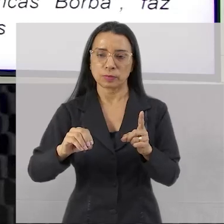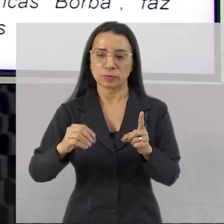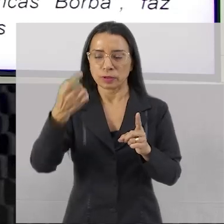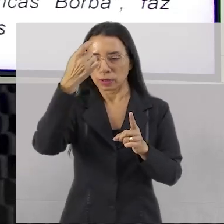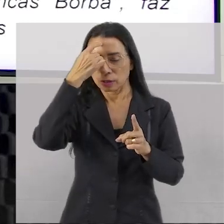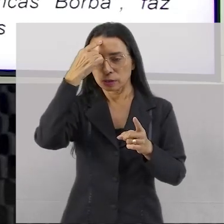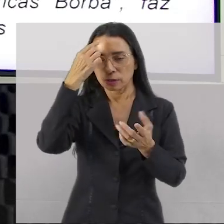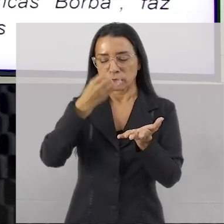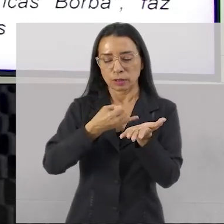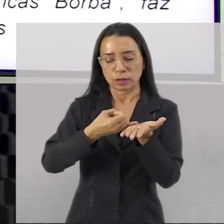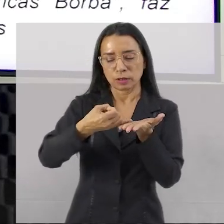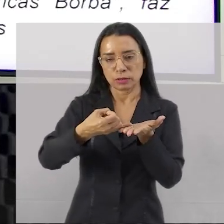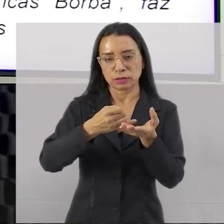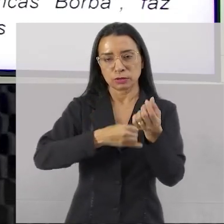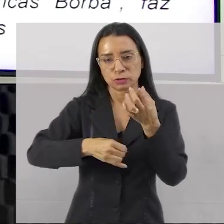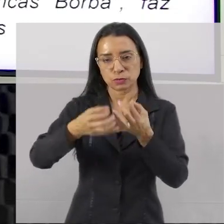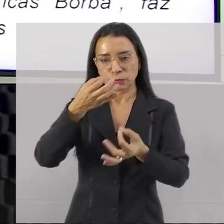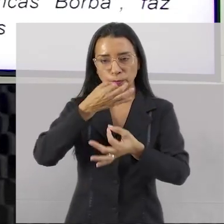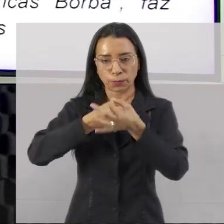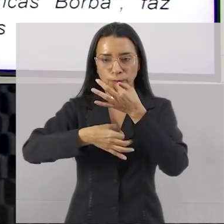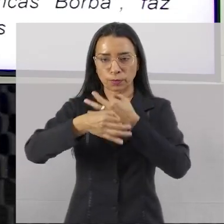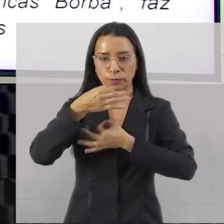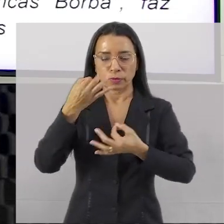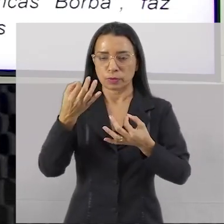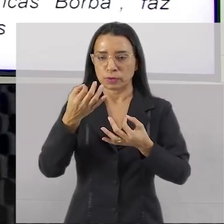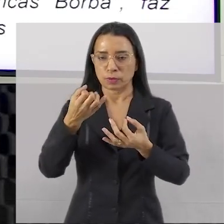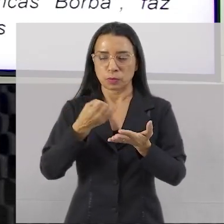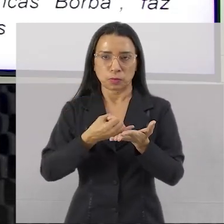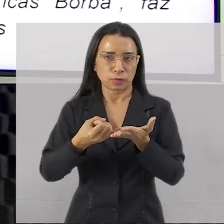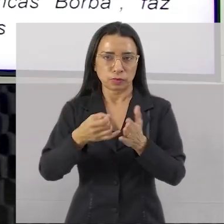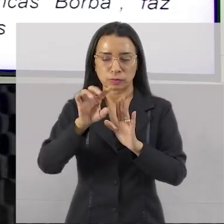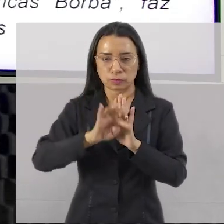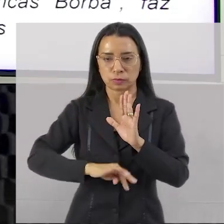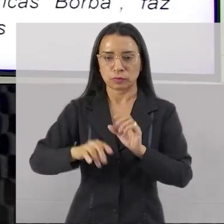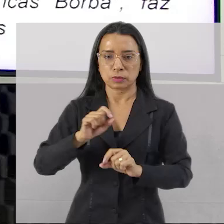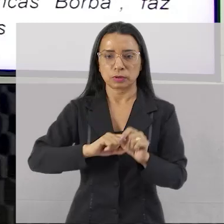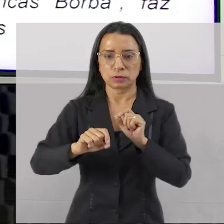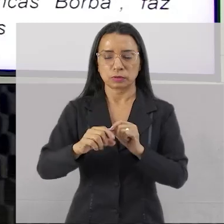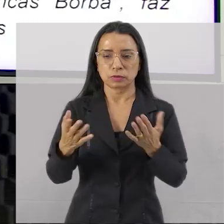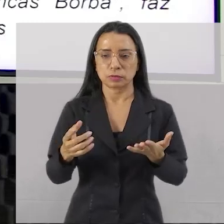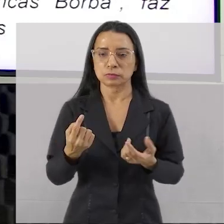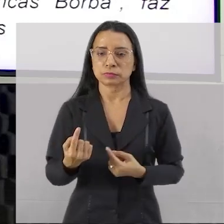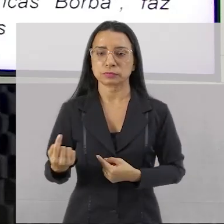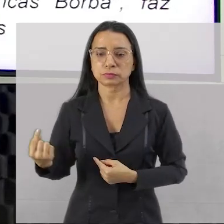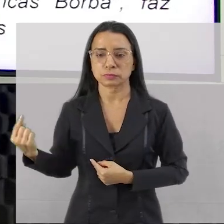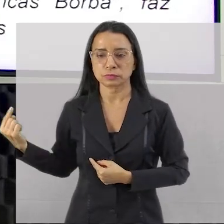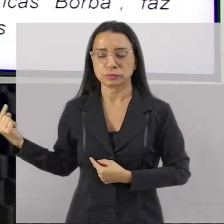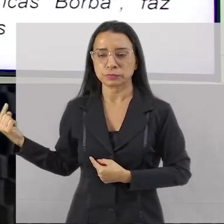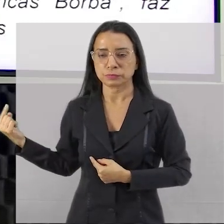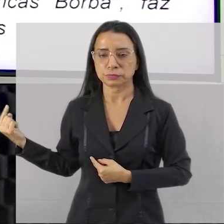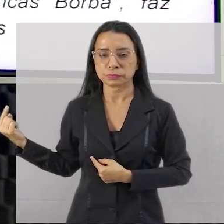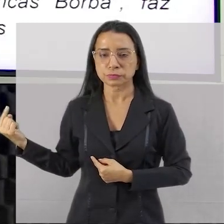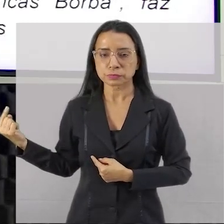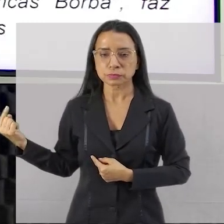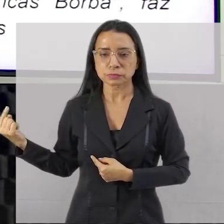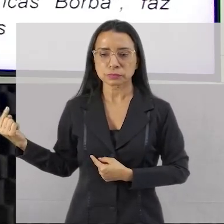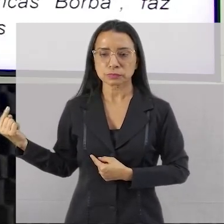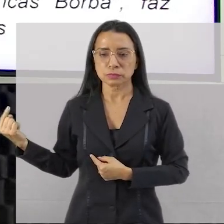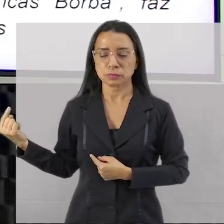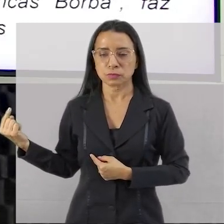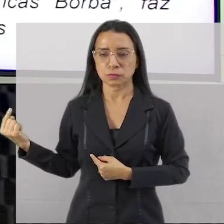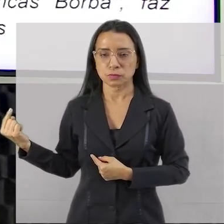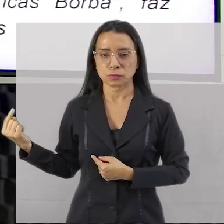início de argumentação, não é início do texto. O início do texto foi lá na introdução, tá? Ele utiliza a princípio